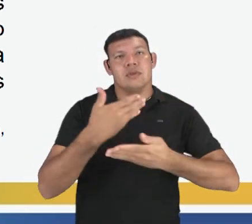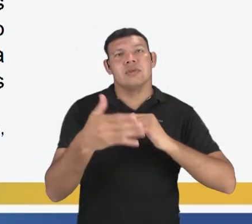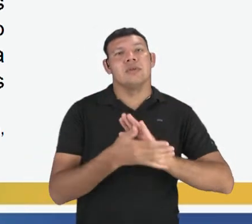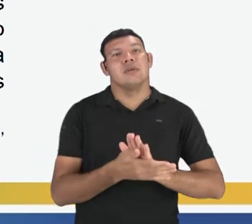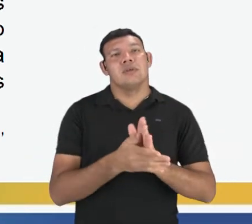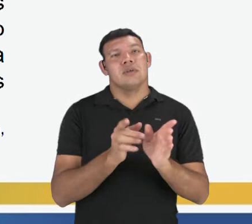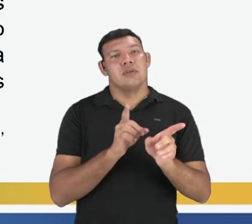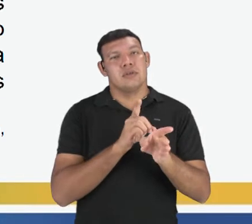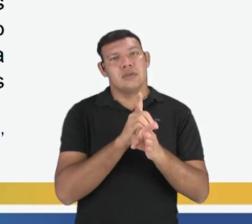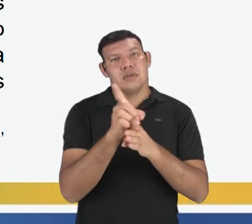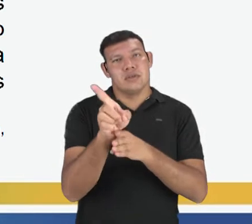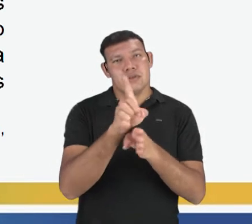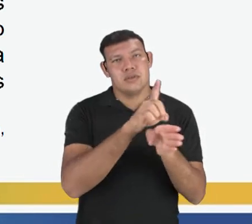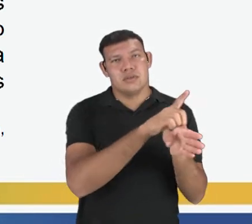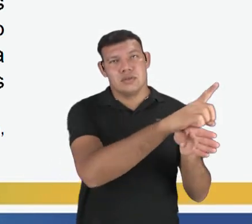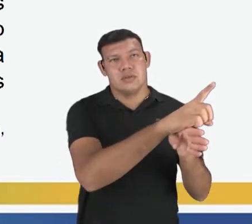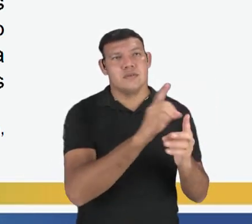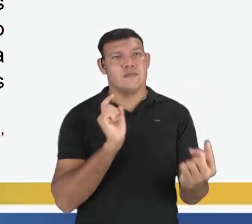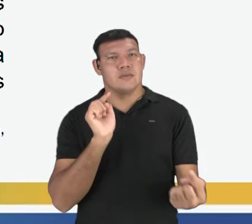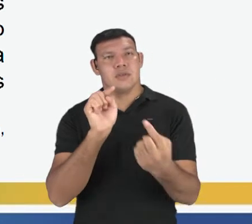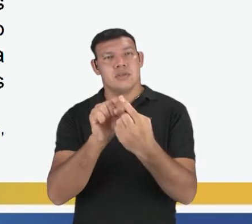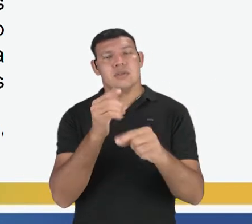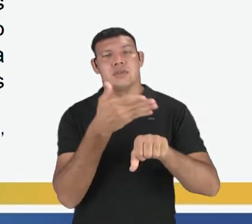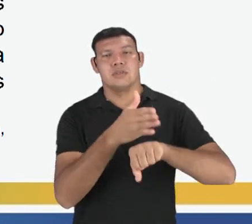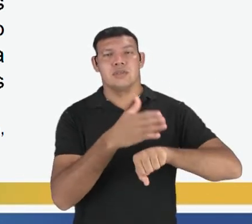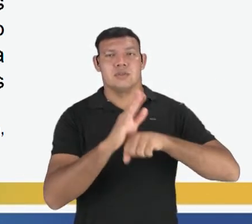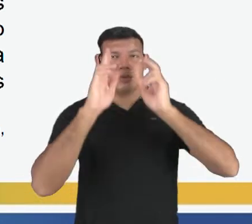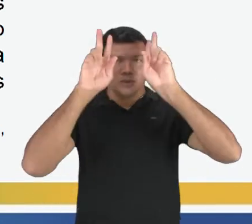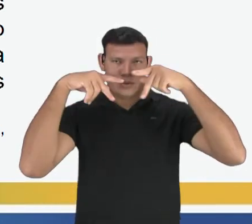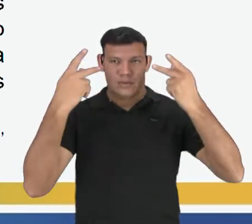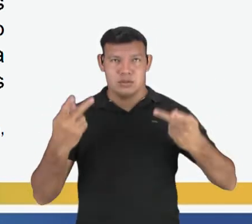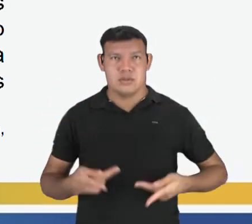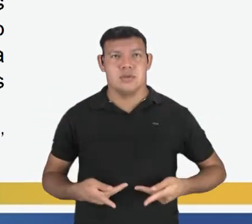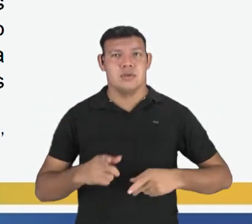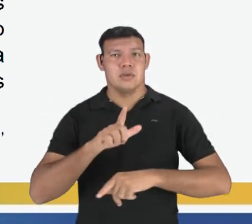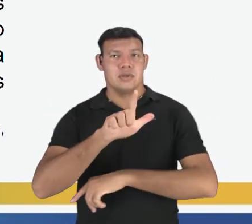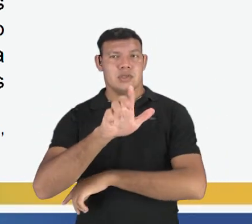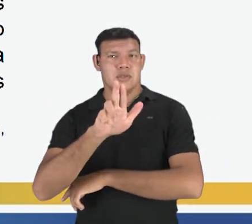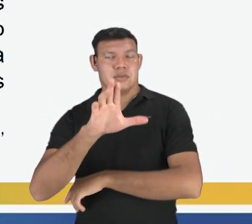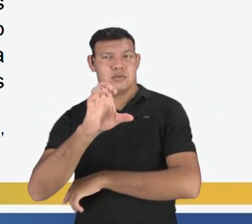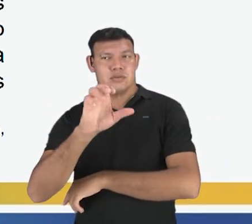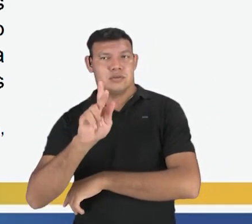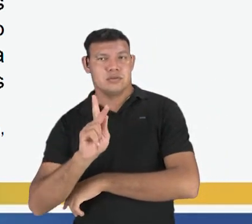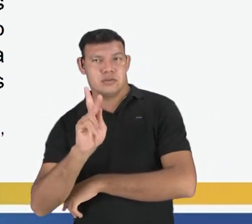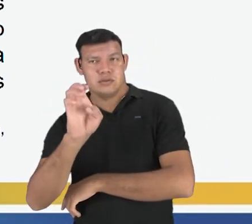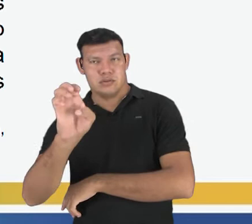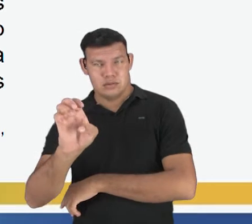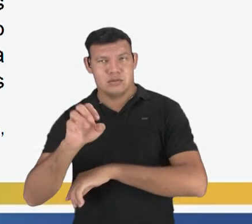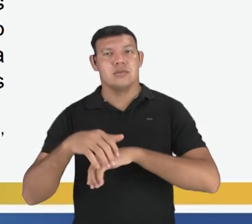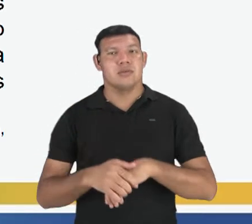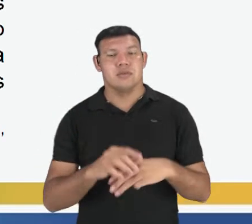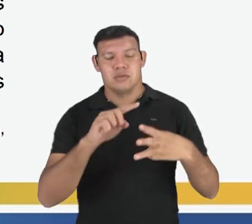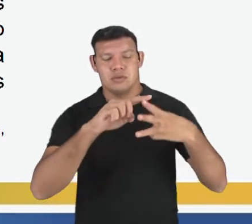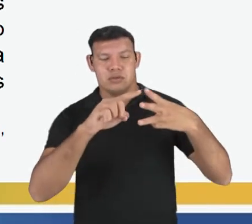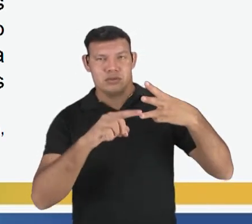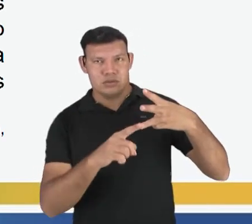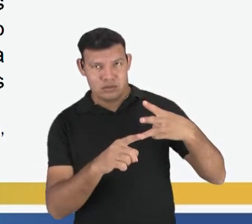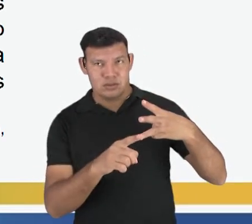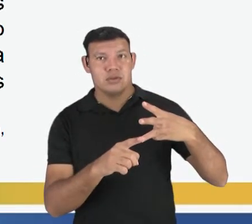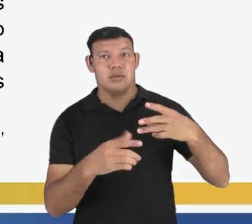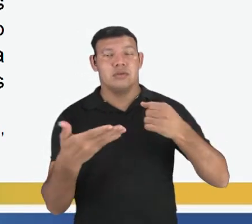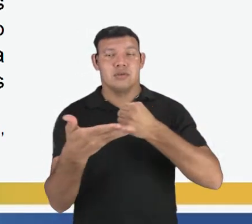as finalidades da prática humana. Tá? Então, aí o Lucchesi, ele vai colocar 3